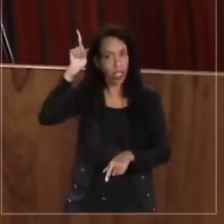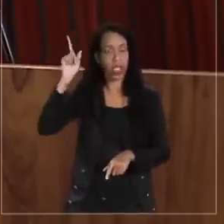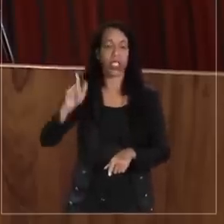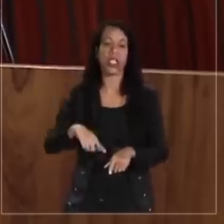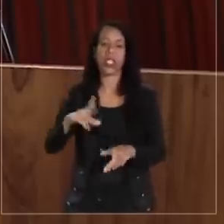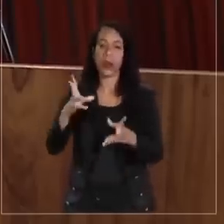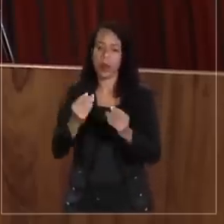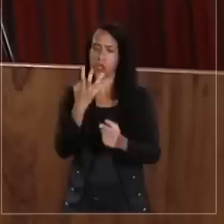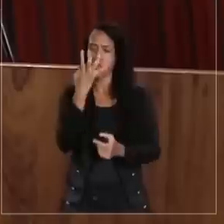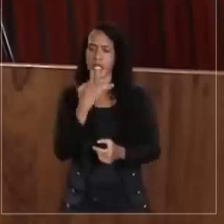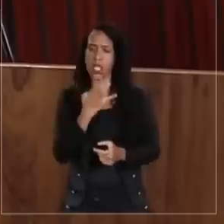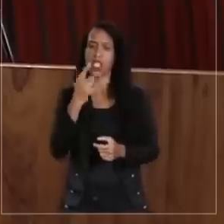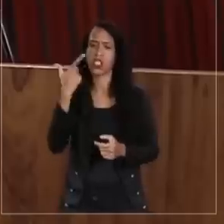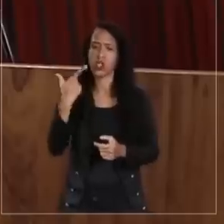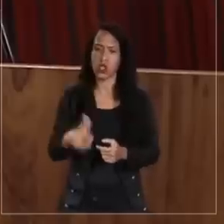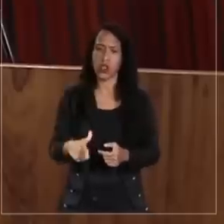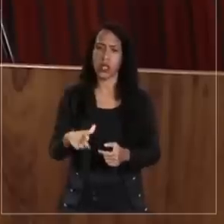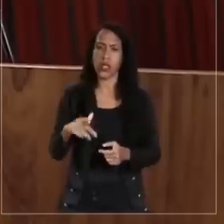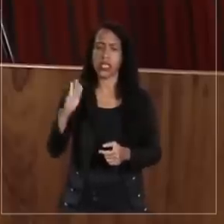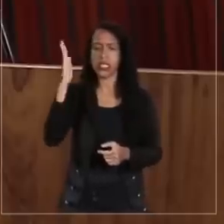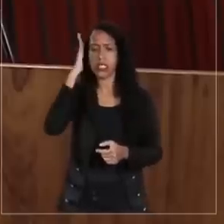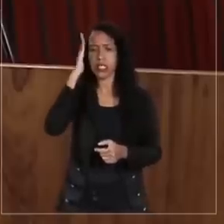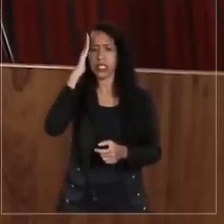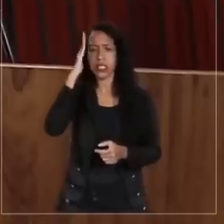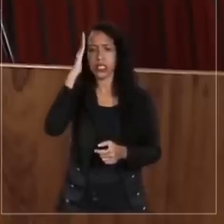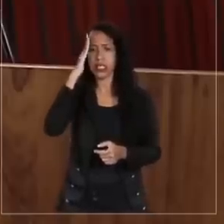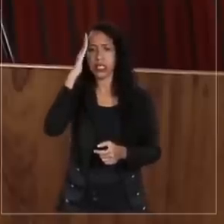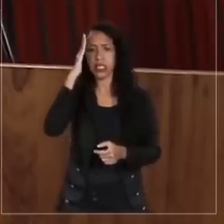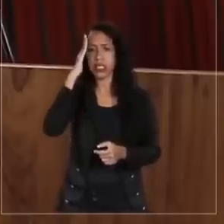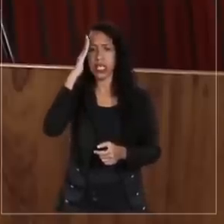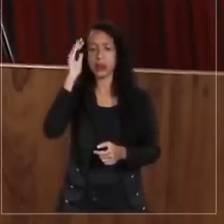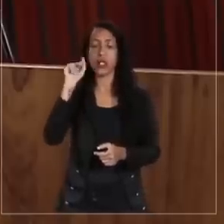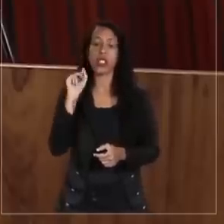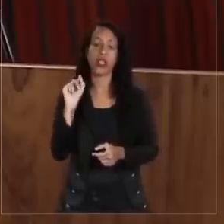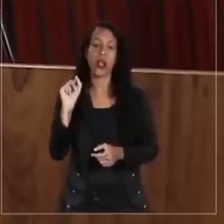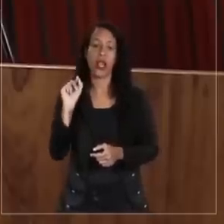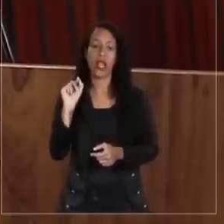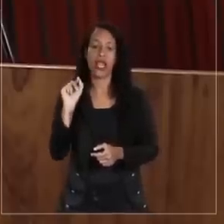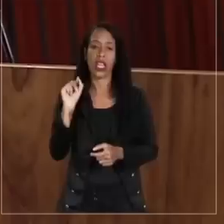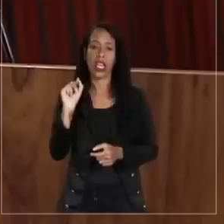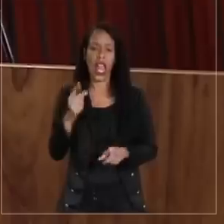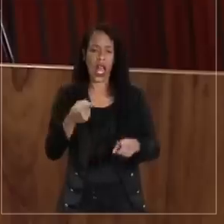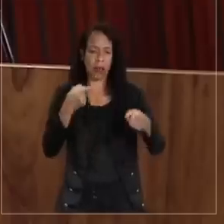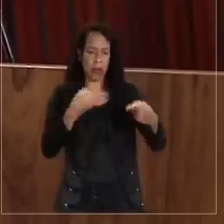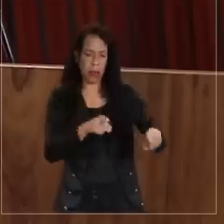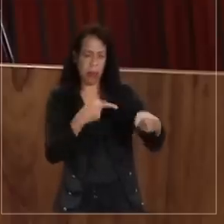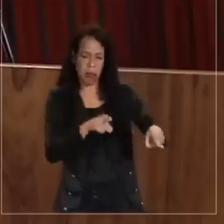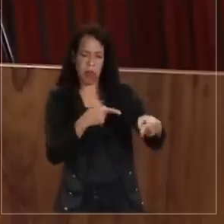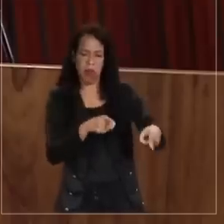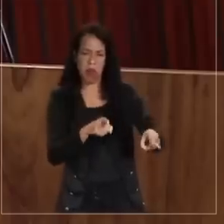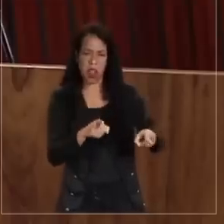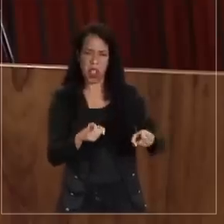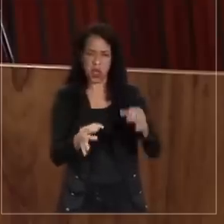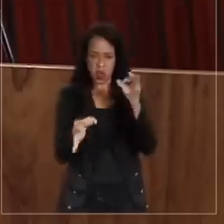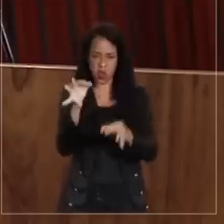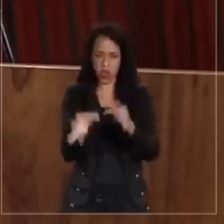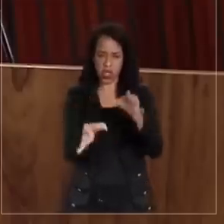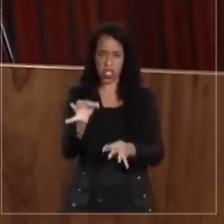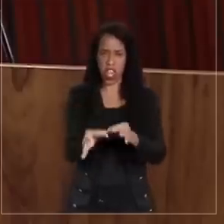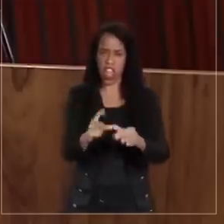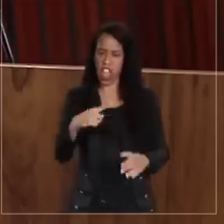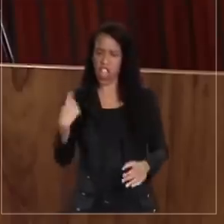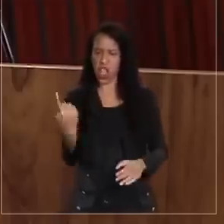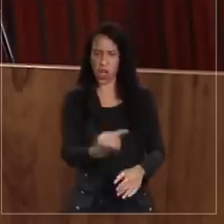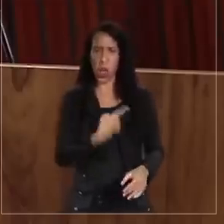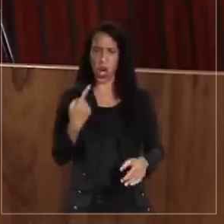extremamente grave e contundente. É preciso que se saiba que a crítica feita ao Poder Judiciário e a crítica feita a nós,